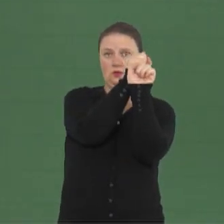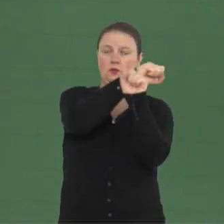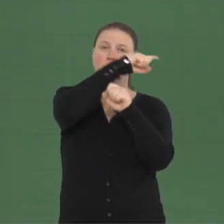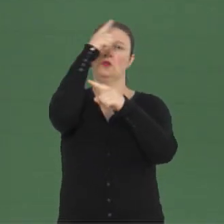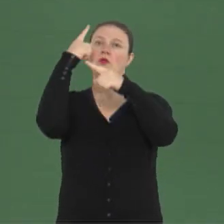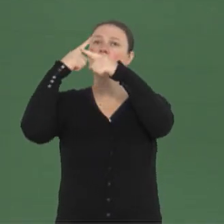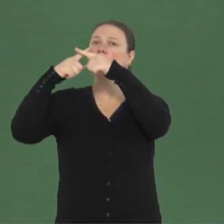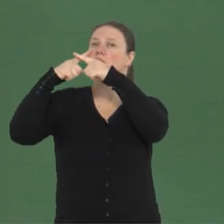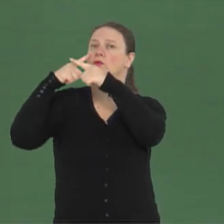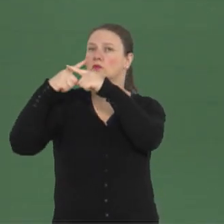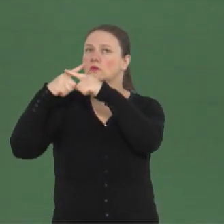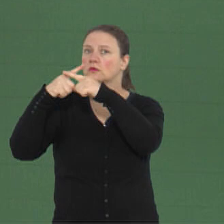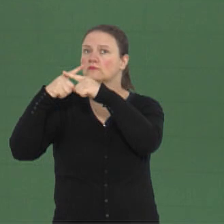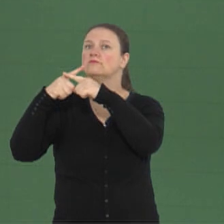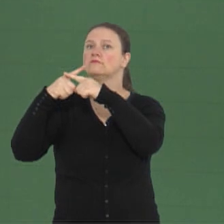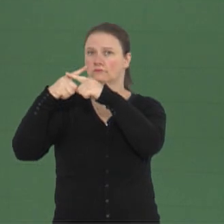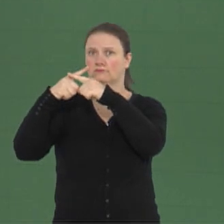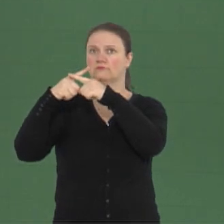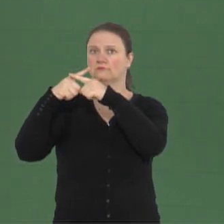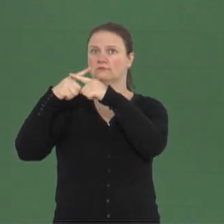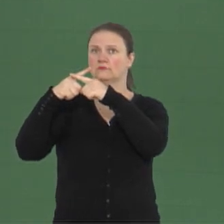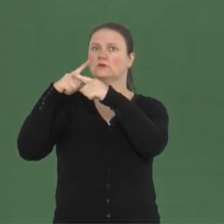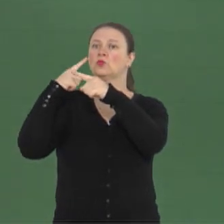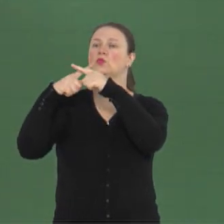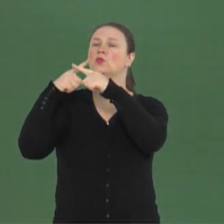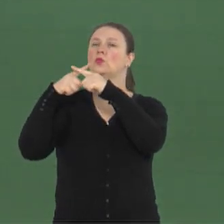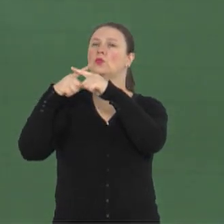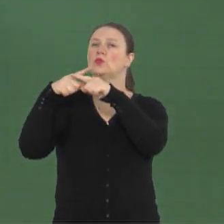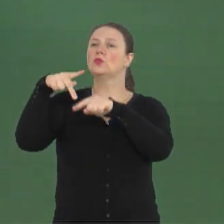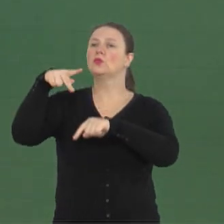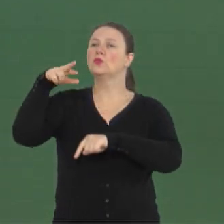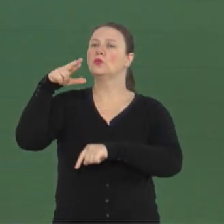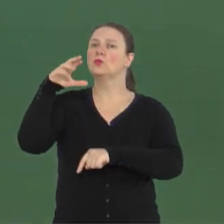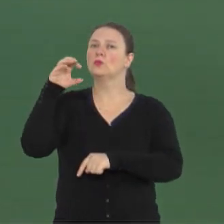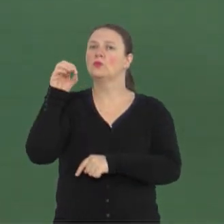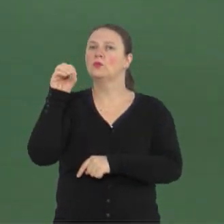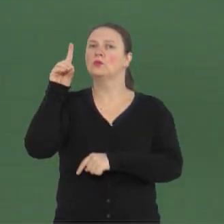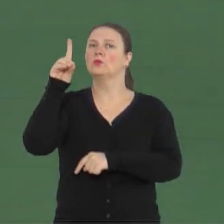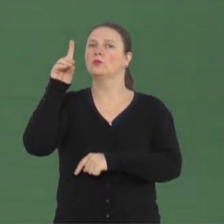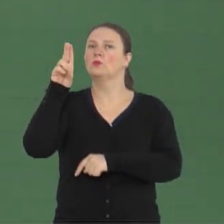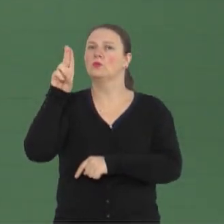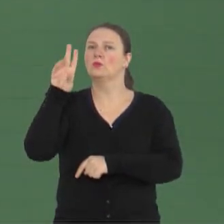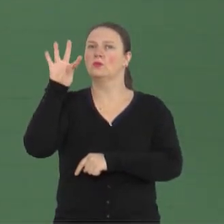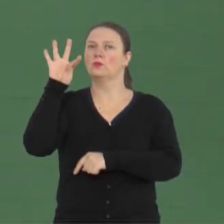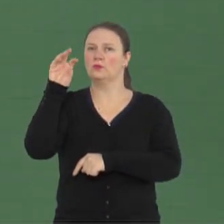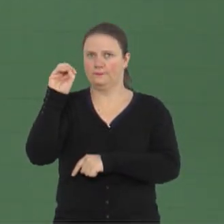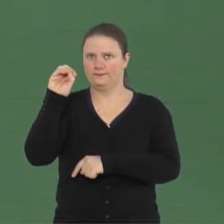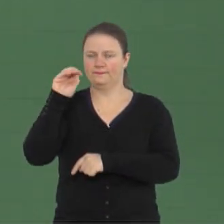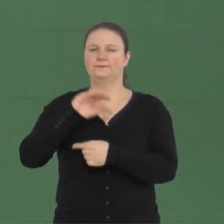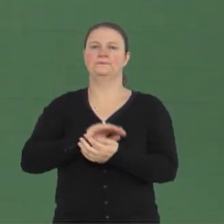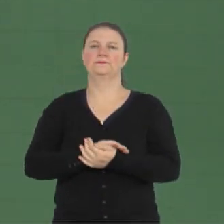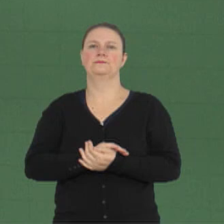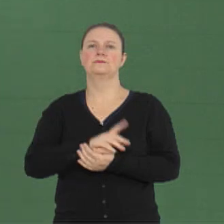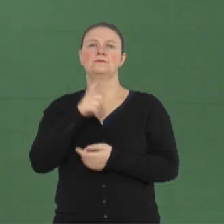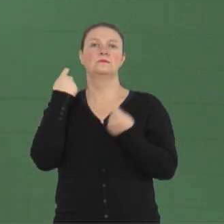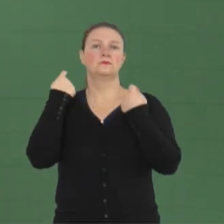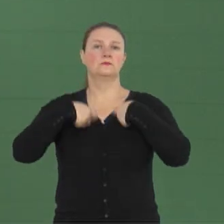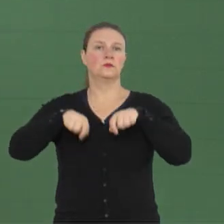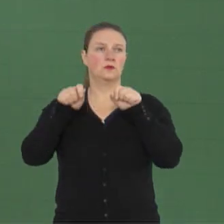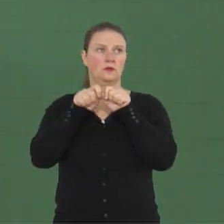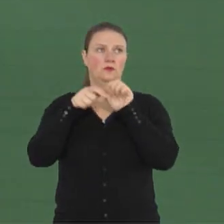uma multiplicação, um produto. Desta forma, segundo a ordem, nós vamos ter que